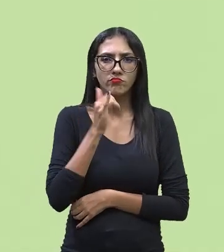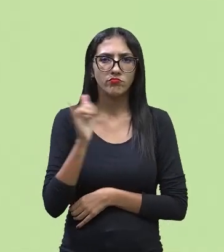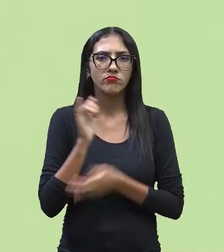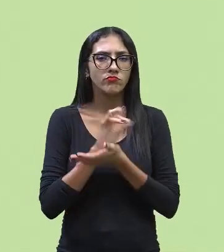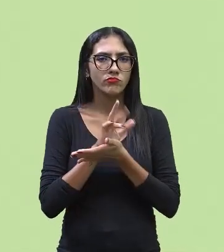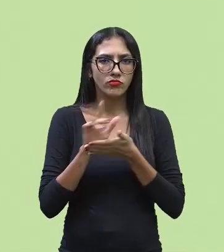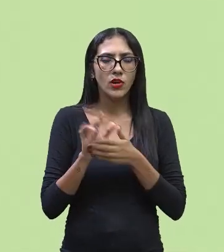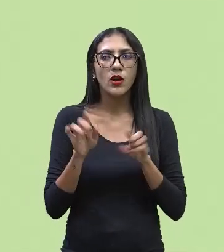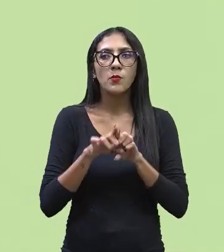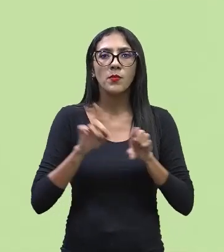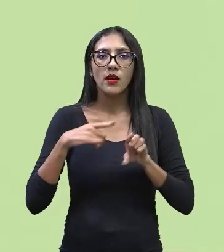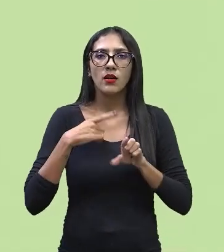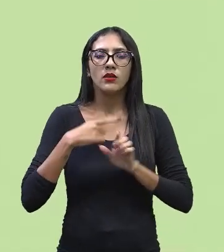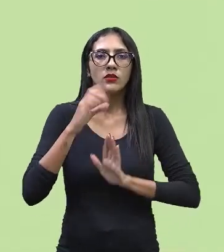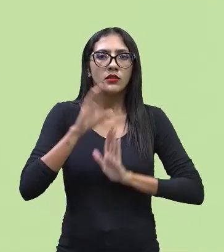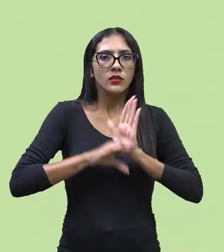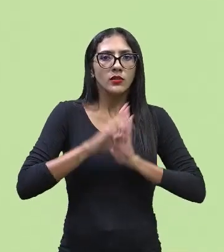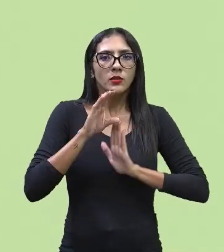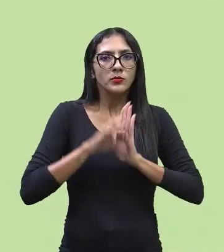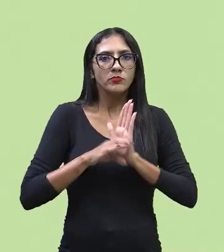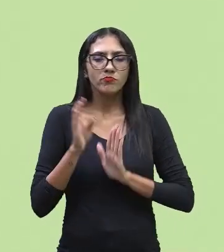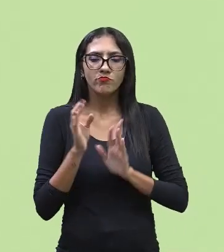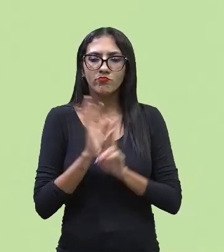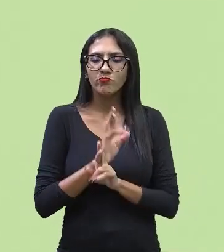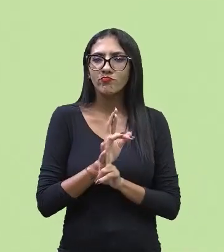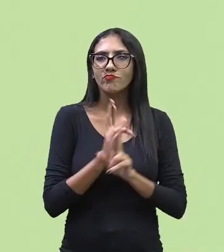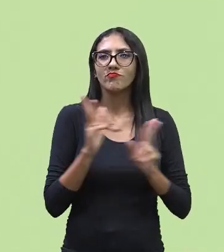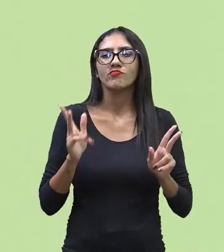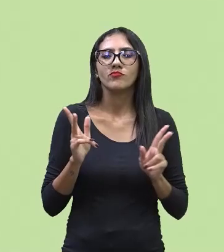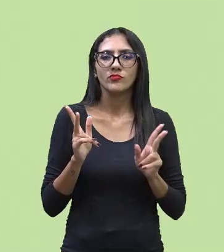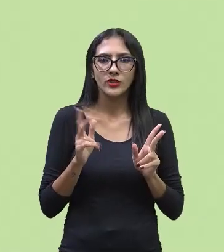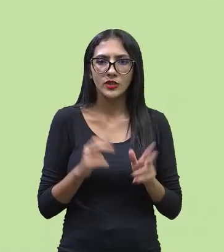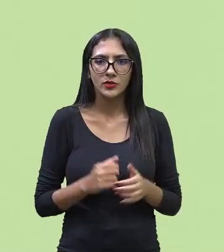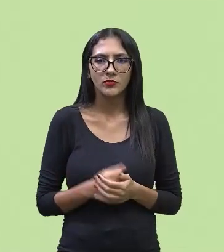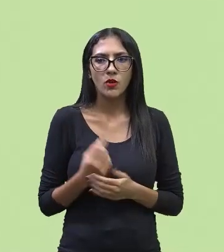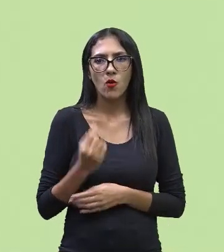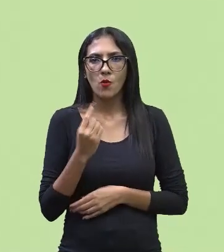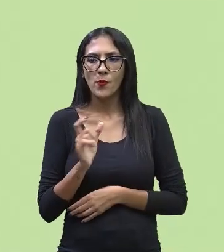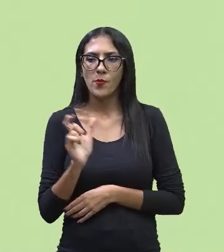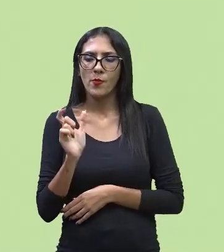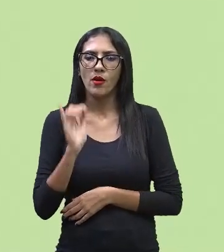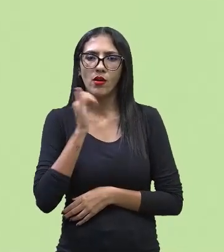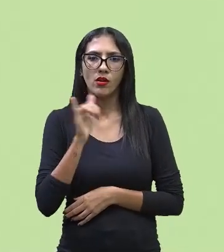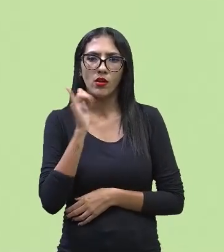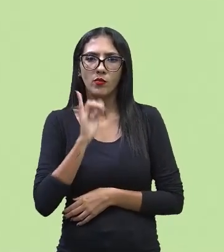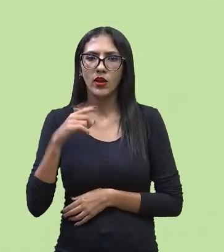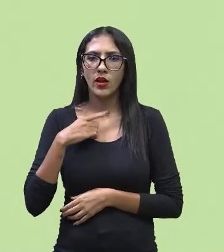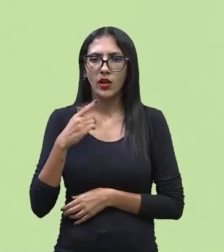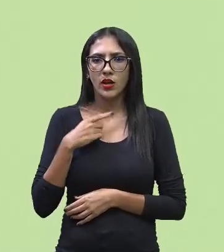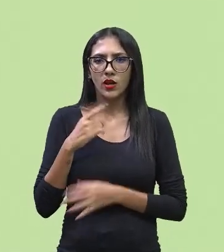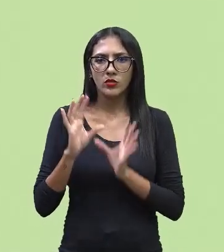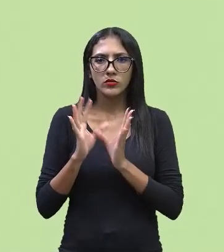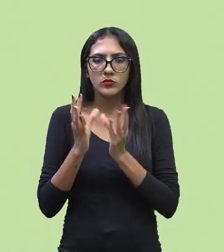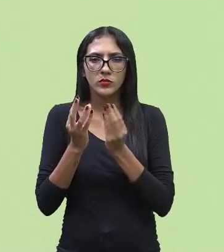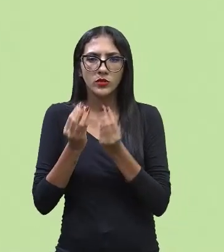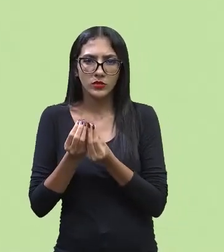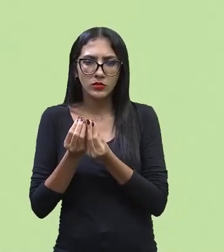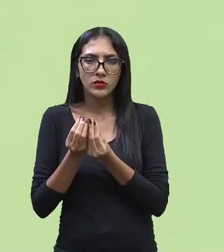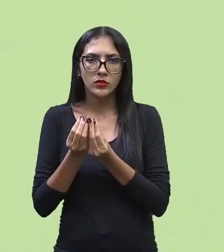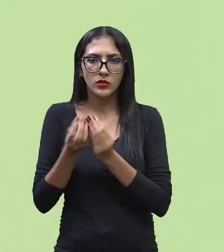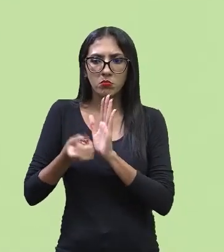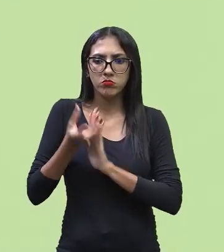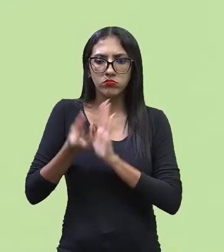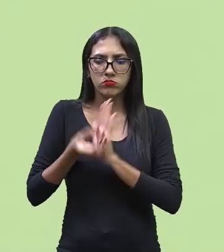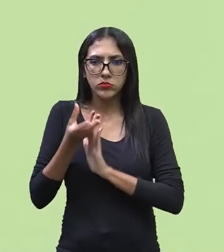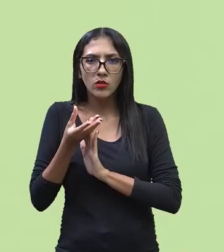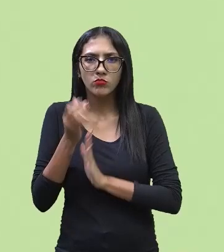Só que são conceitos um pouco opostos, né? Enquanto uma pilha é uma reação química que produz a